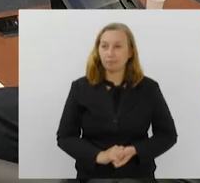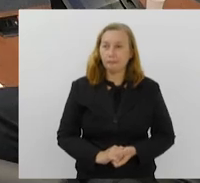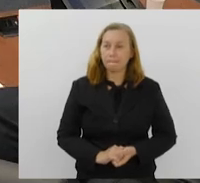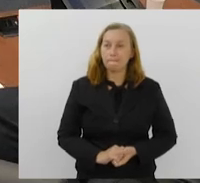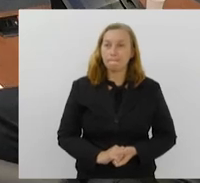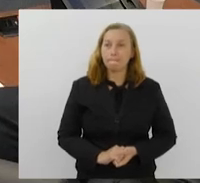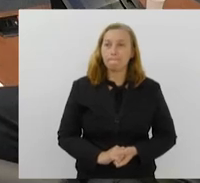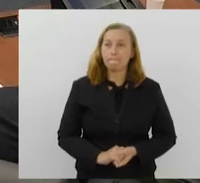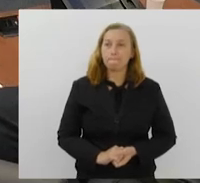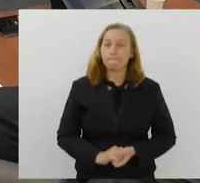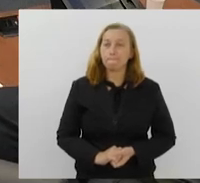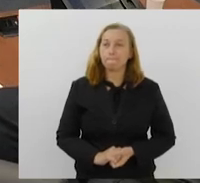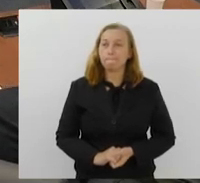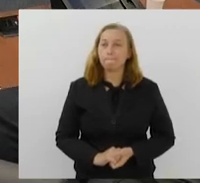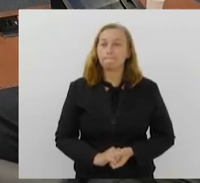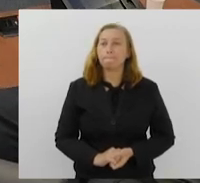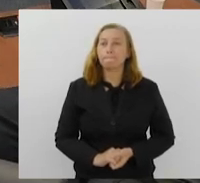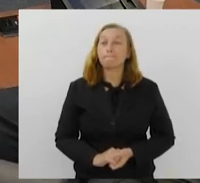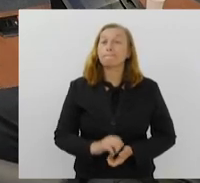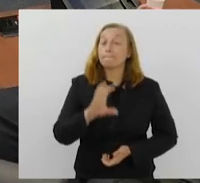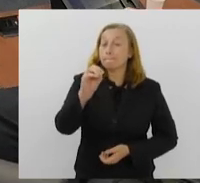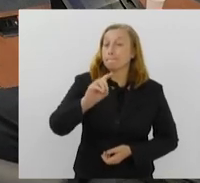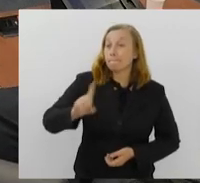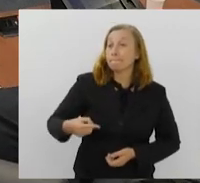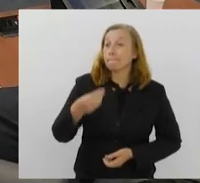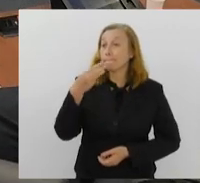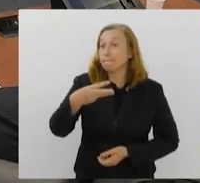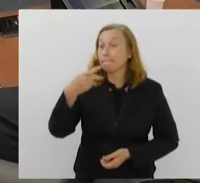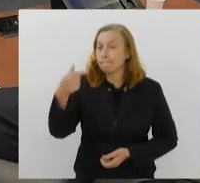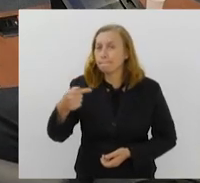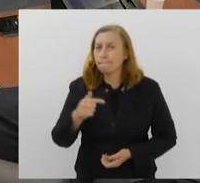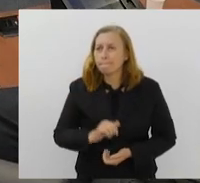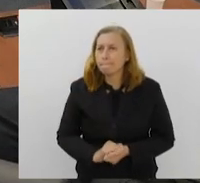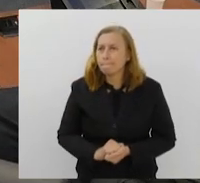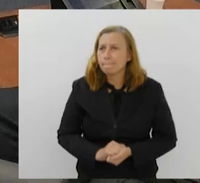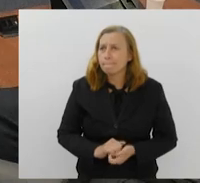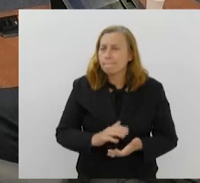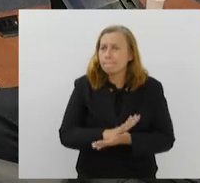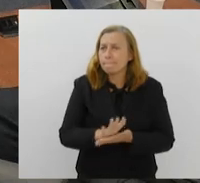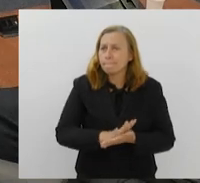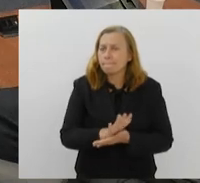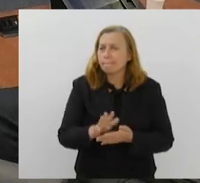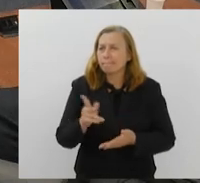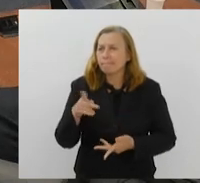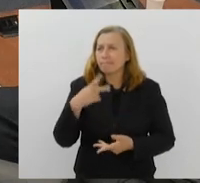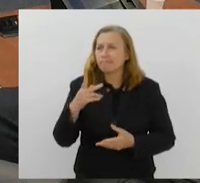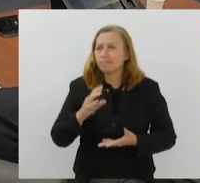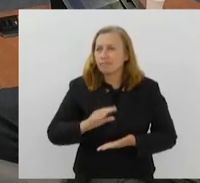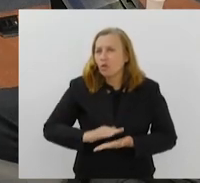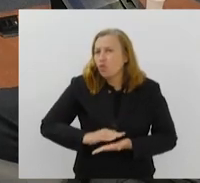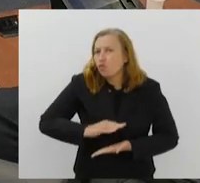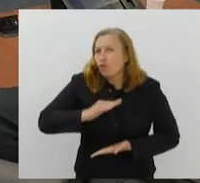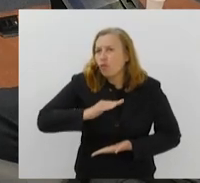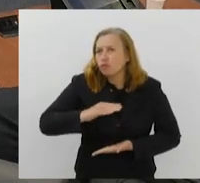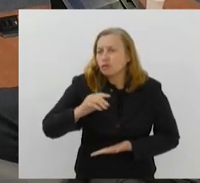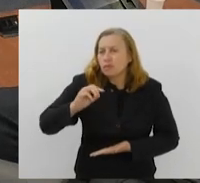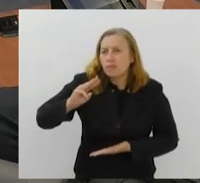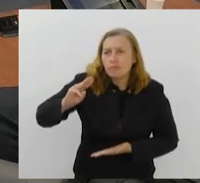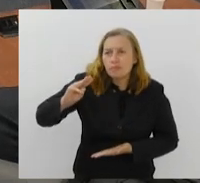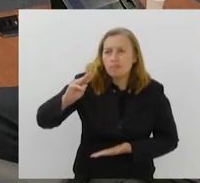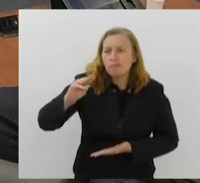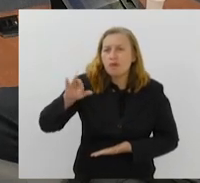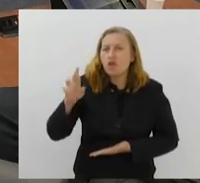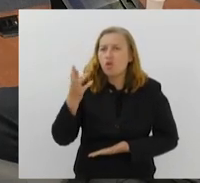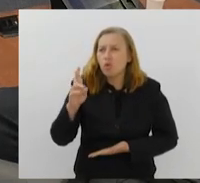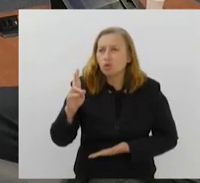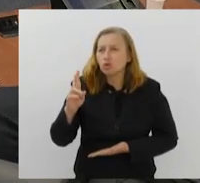0,37% da receita corrente líquida. 0,37%. Isso nada tem a ver com aquele volume de bilhões e bilhões do Congresso,